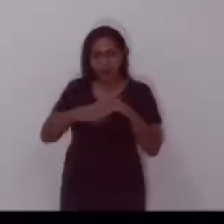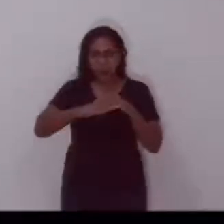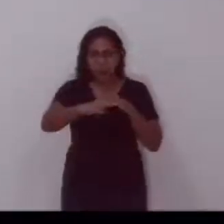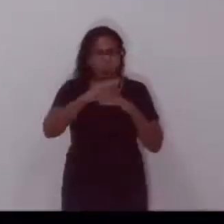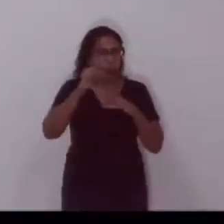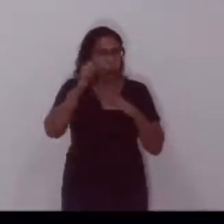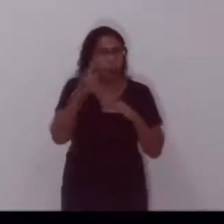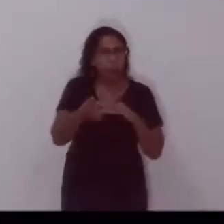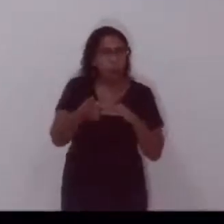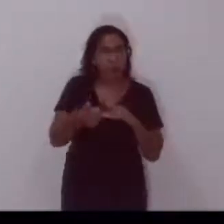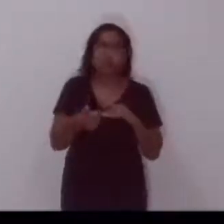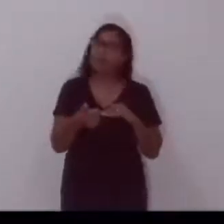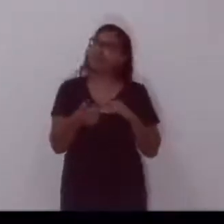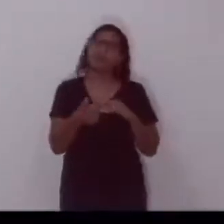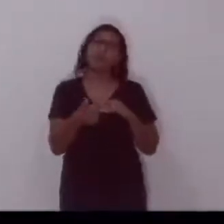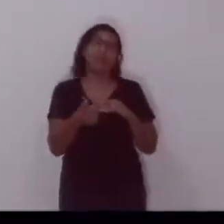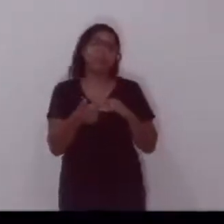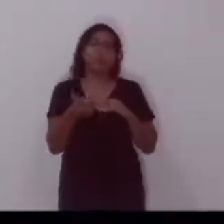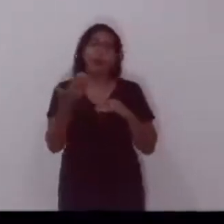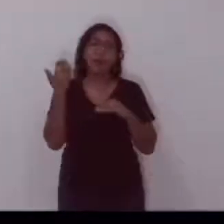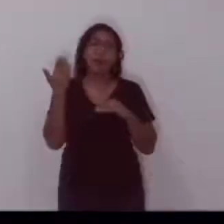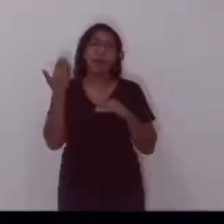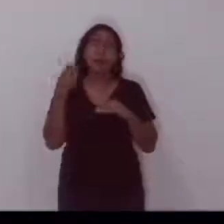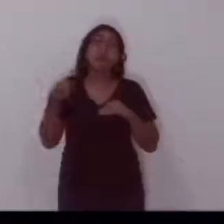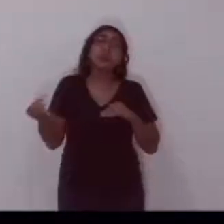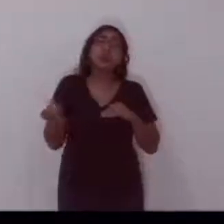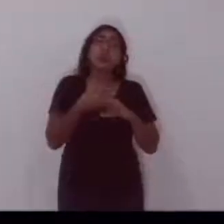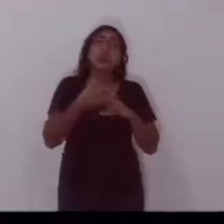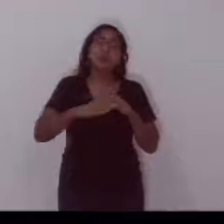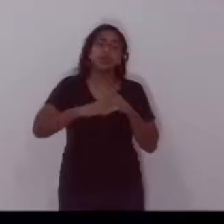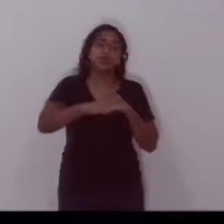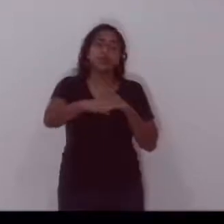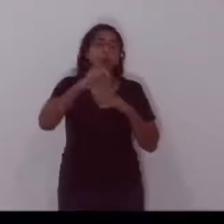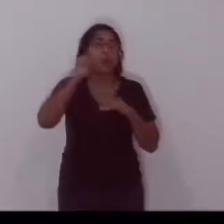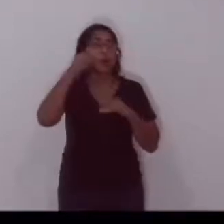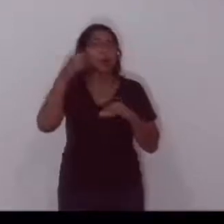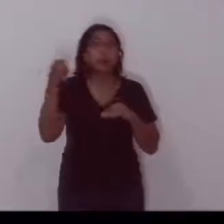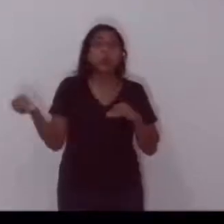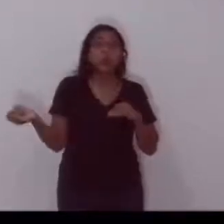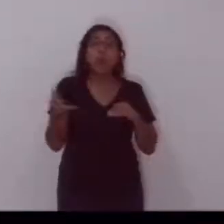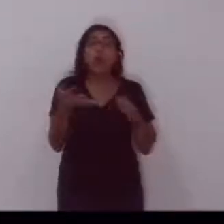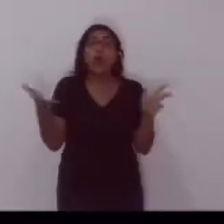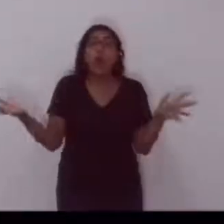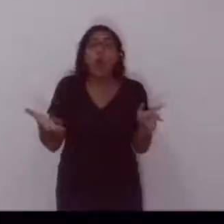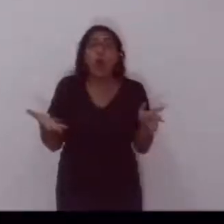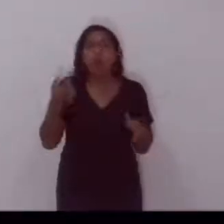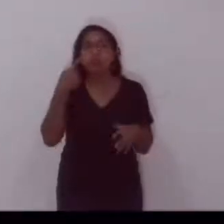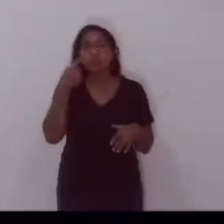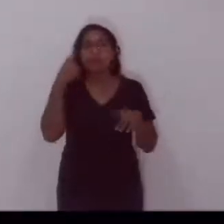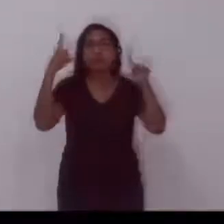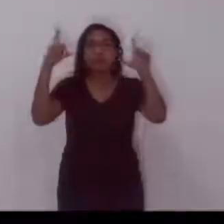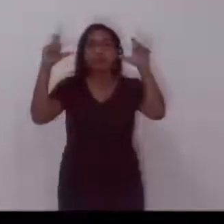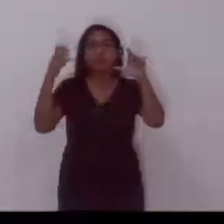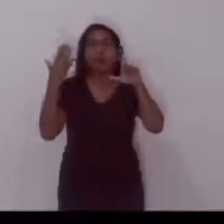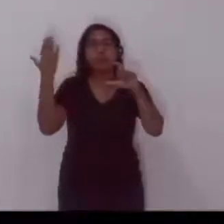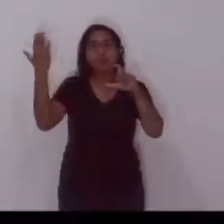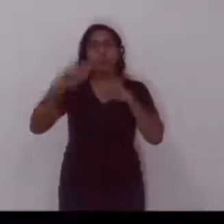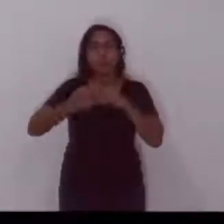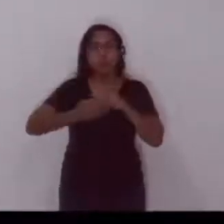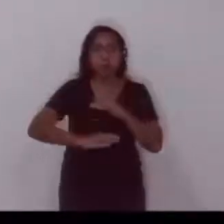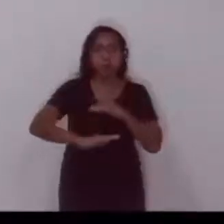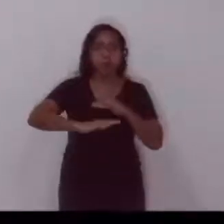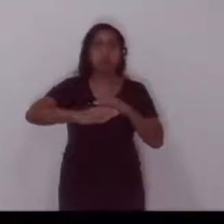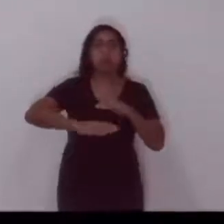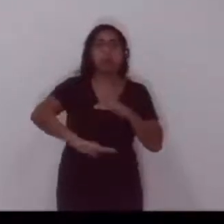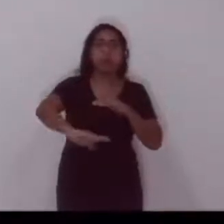ali uma via, e a gente já viu a quantidade de buraco. Então, para a população, ela divide em algumas preocupações.